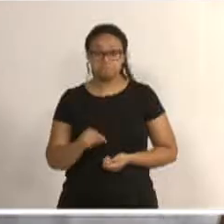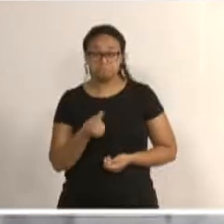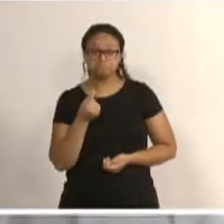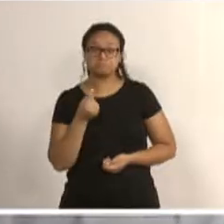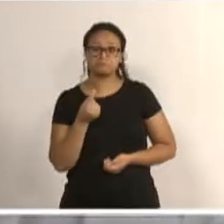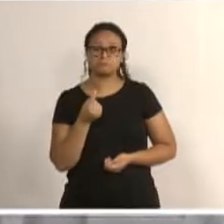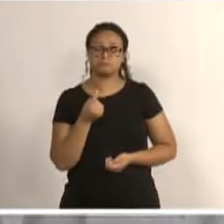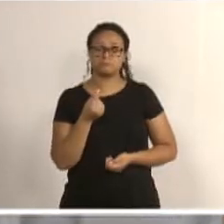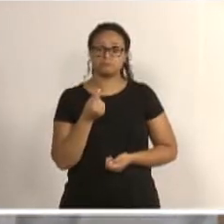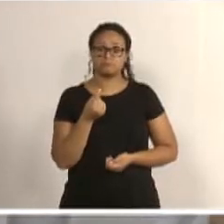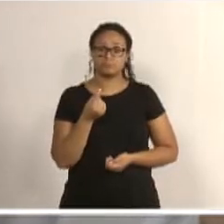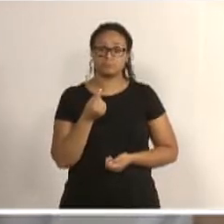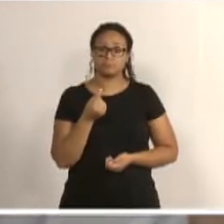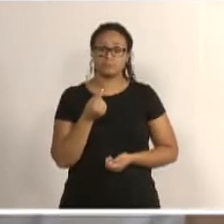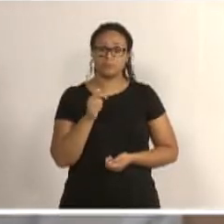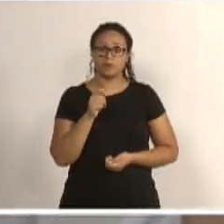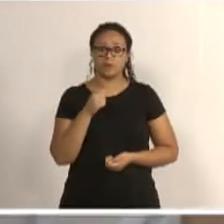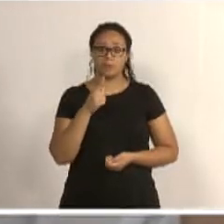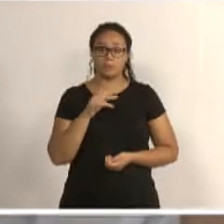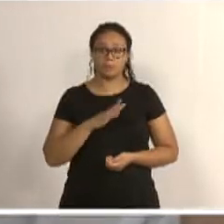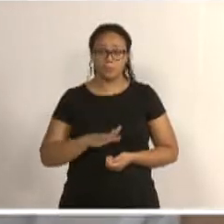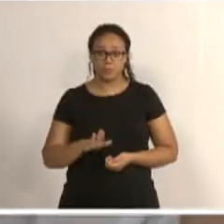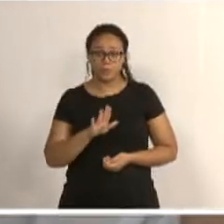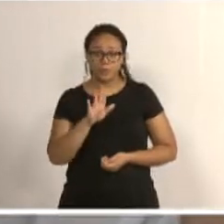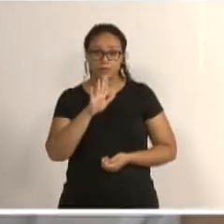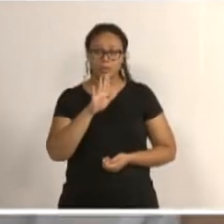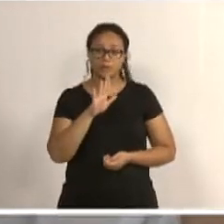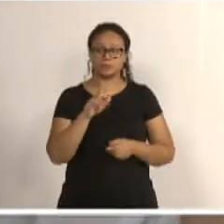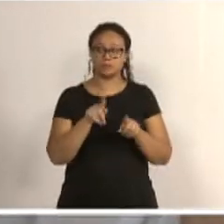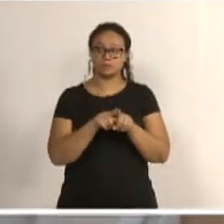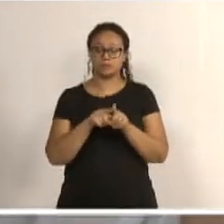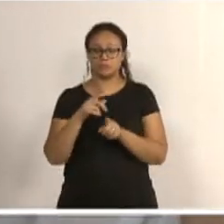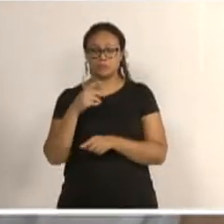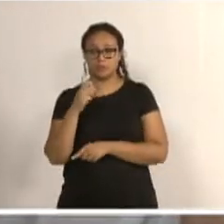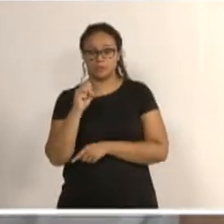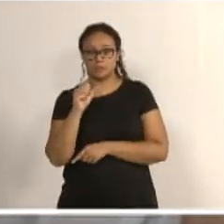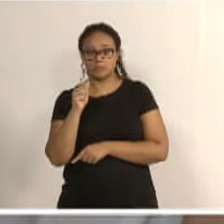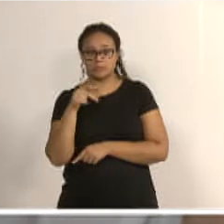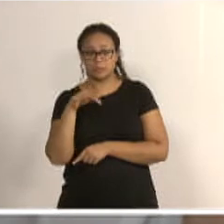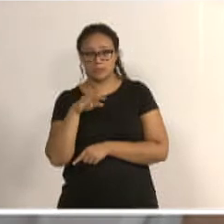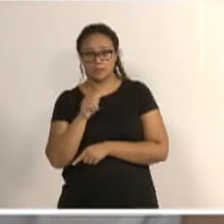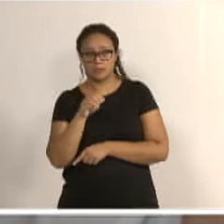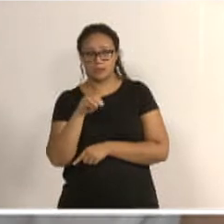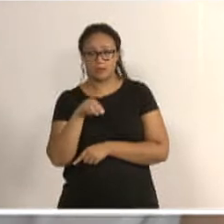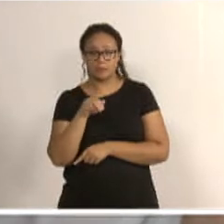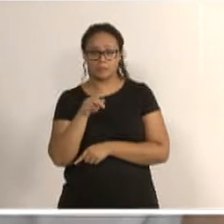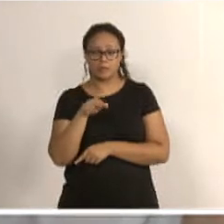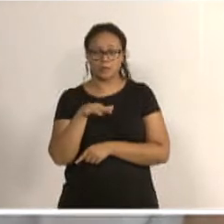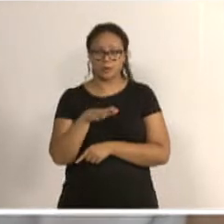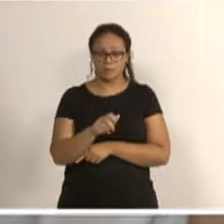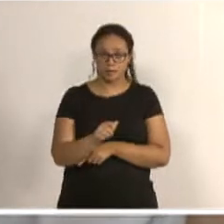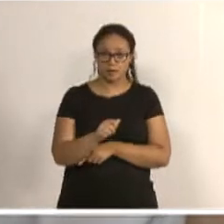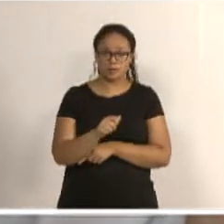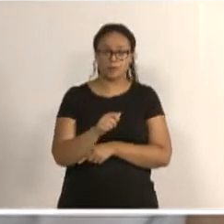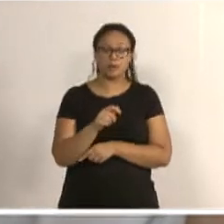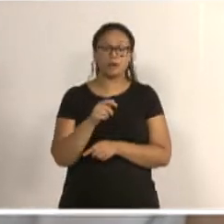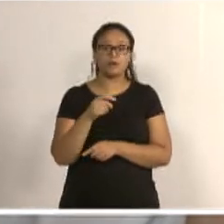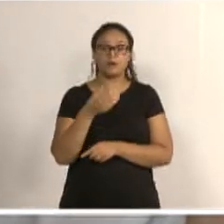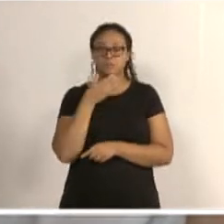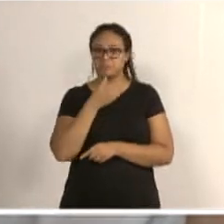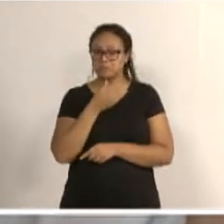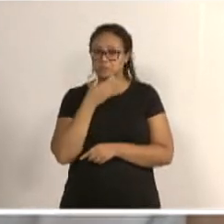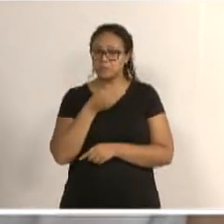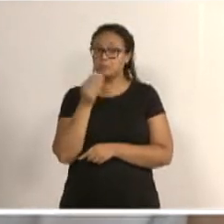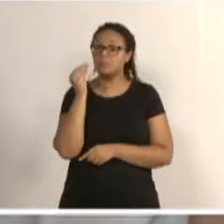Primeiramente, a linha Progresso Santa Maria, na operação de final do ano, ela foi posta em teste para ver o que ocorreria.